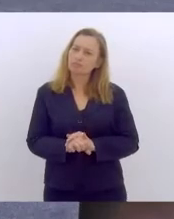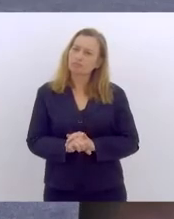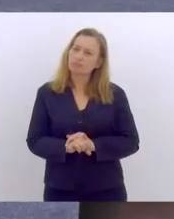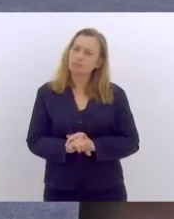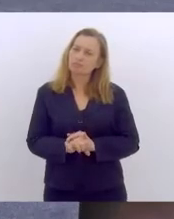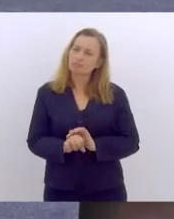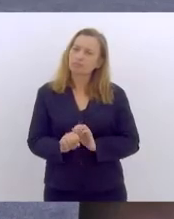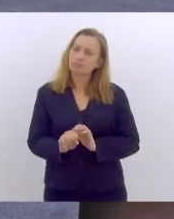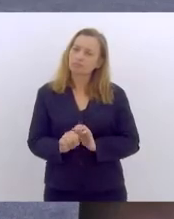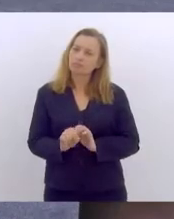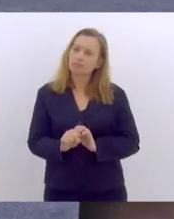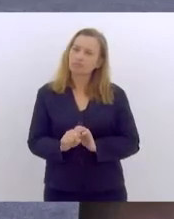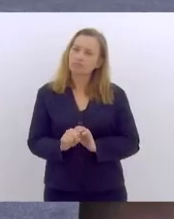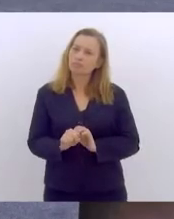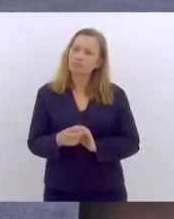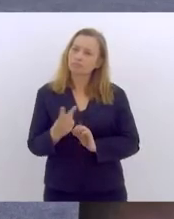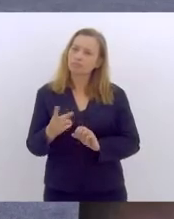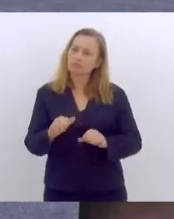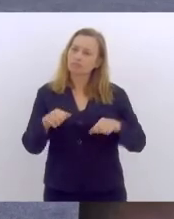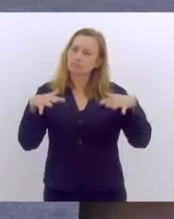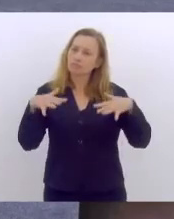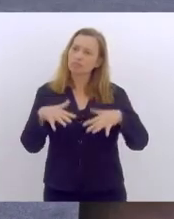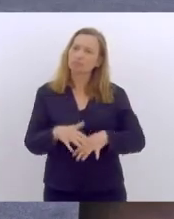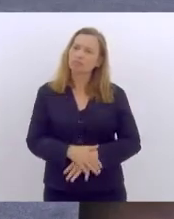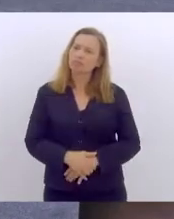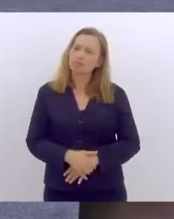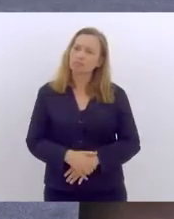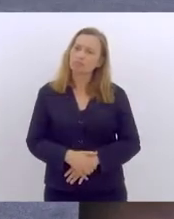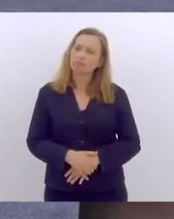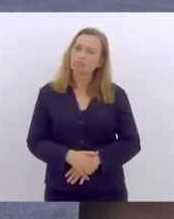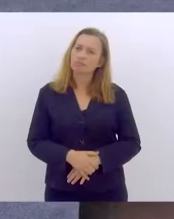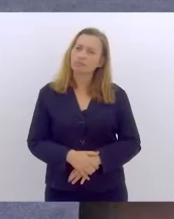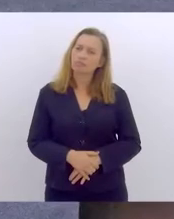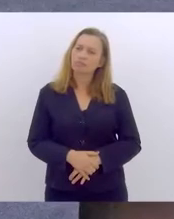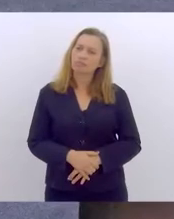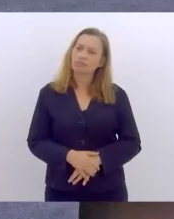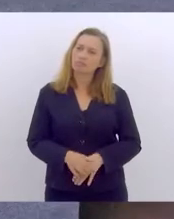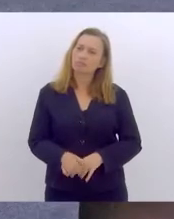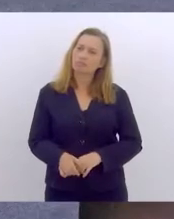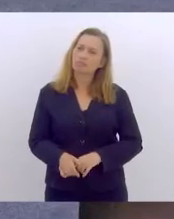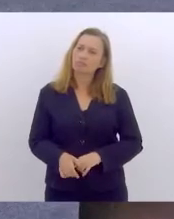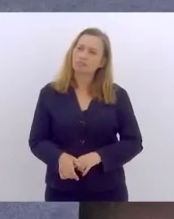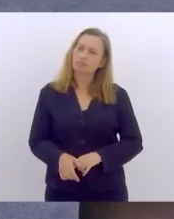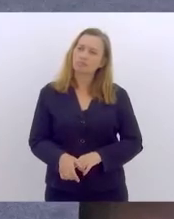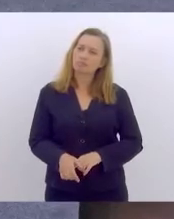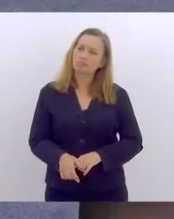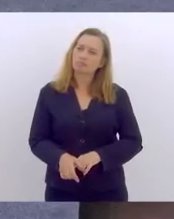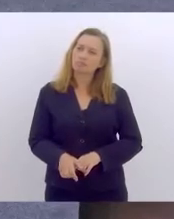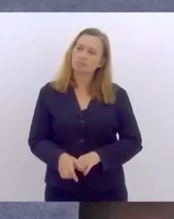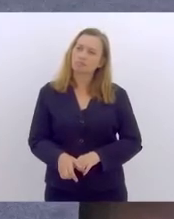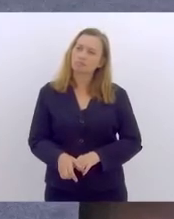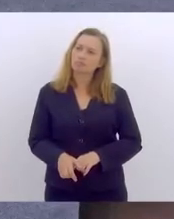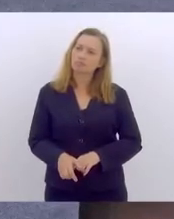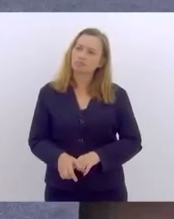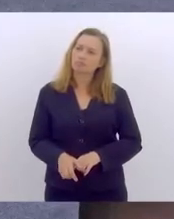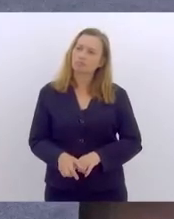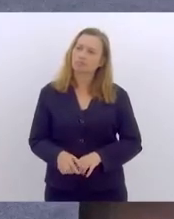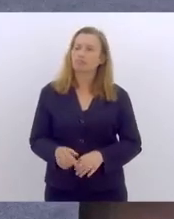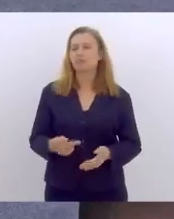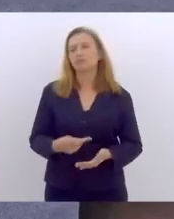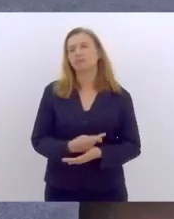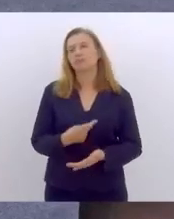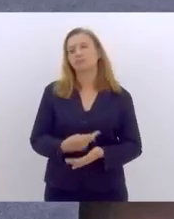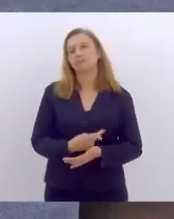Foi ambas das... Para adequar a redação, tendo em vista que erroneamente utilizada a expressão